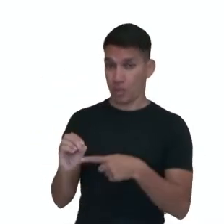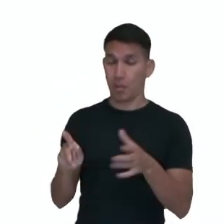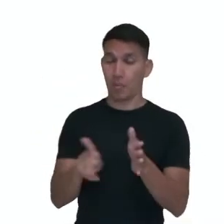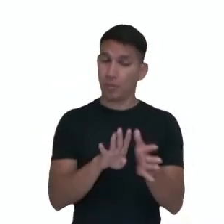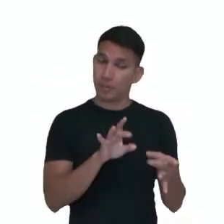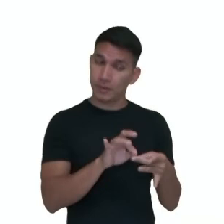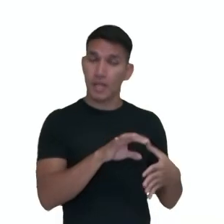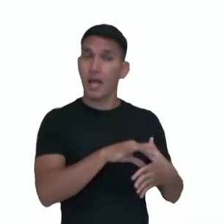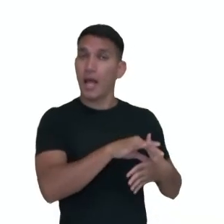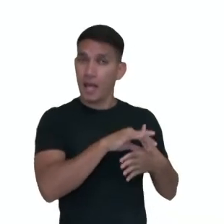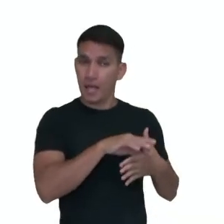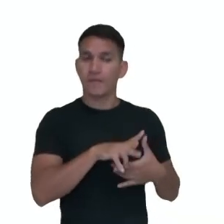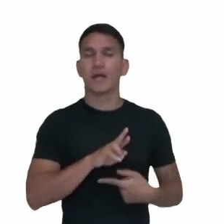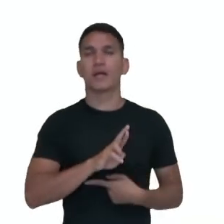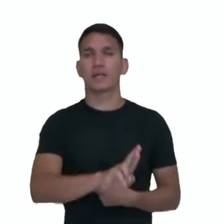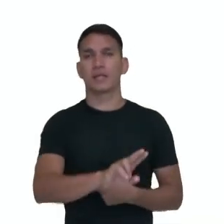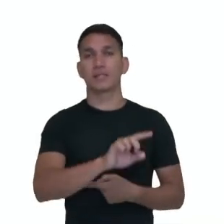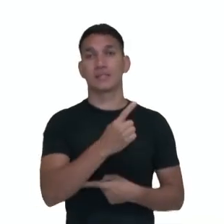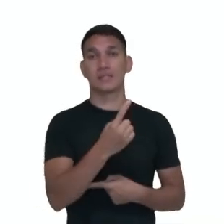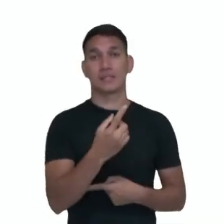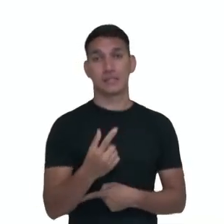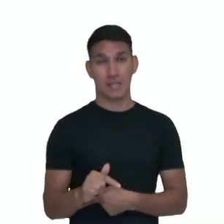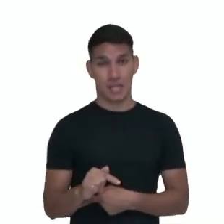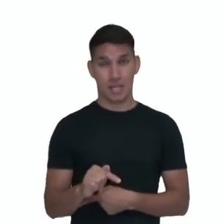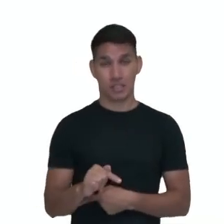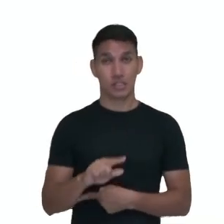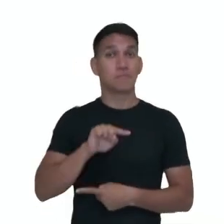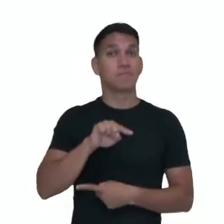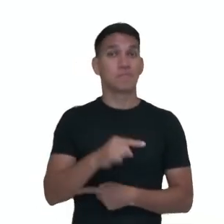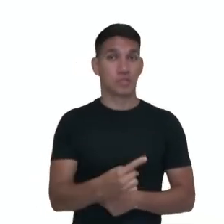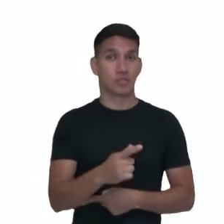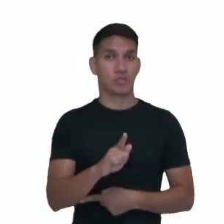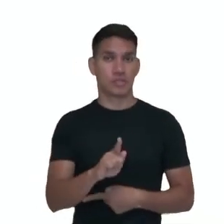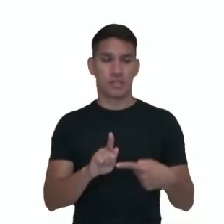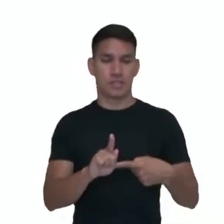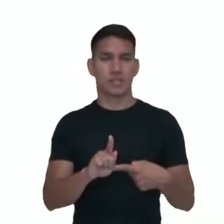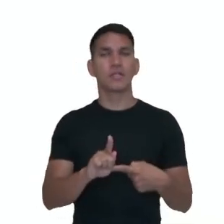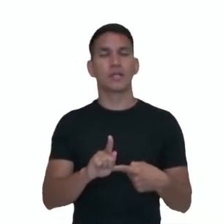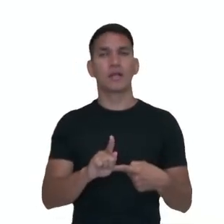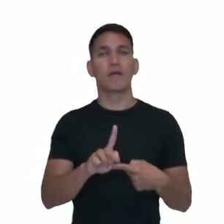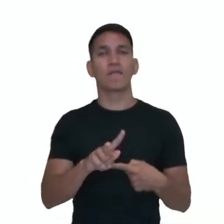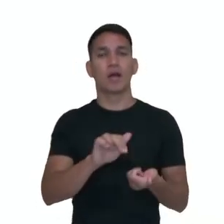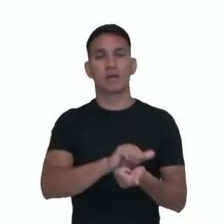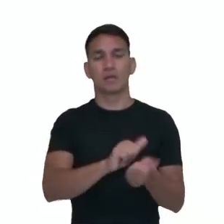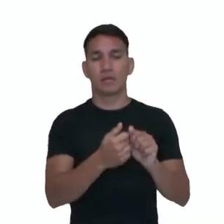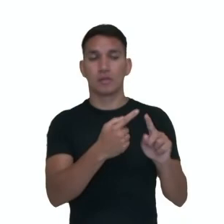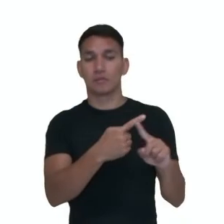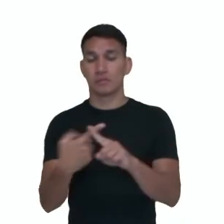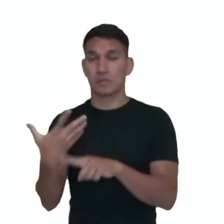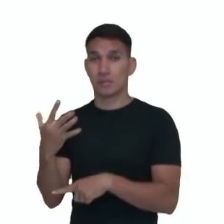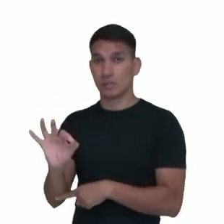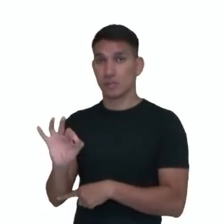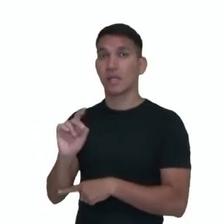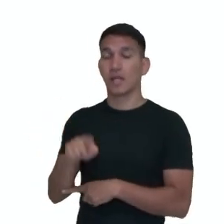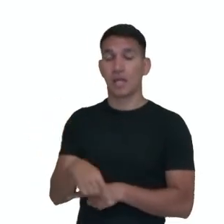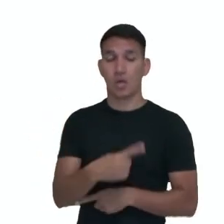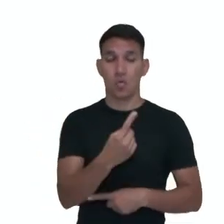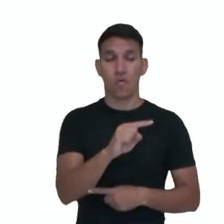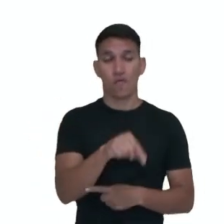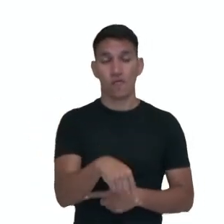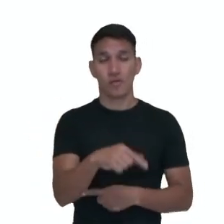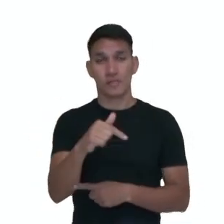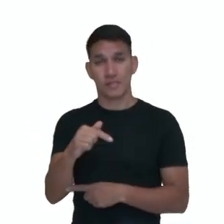né? Vai ficar 17.500 gramas, em notação científica, é 1,75 vezes 10 na